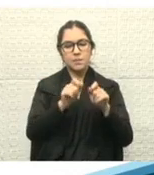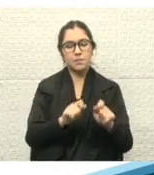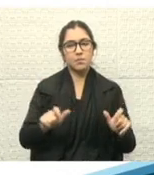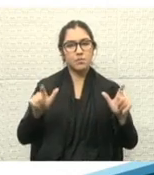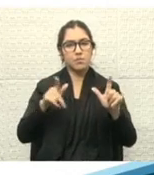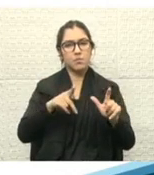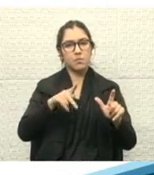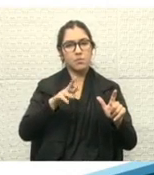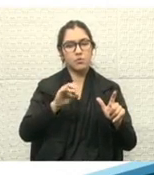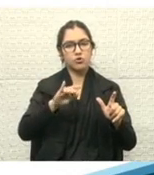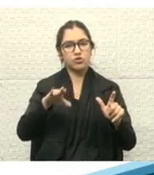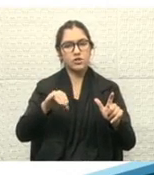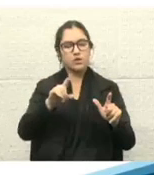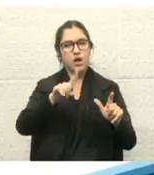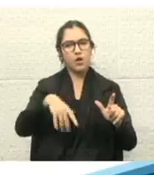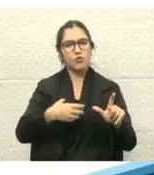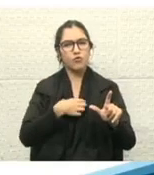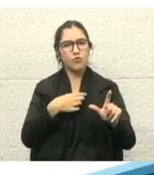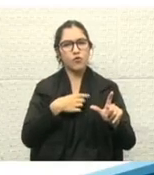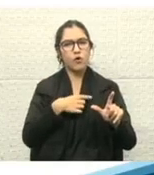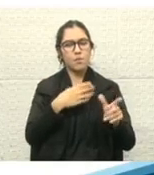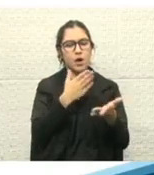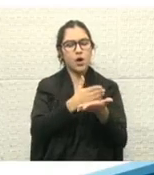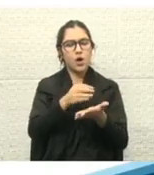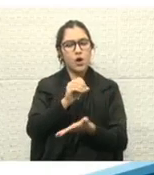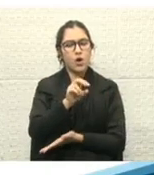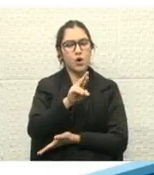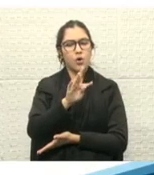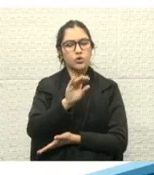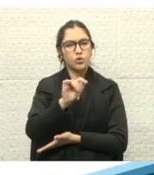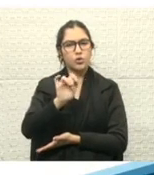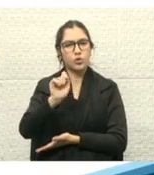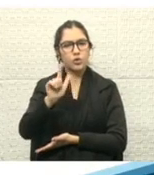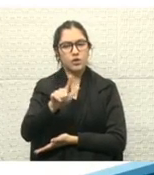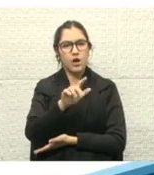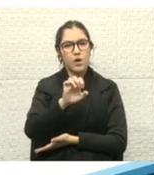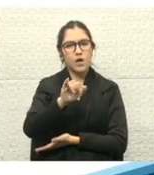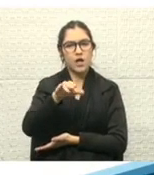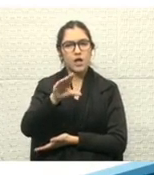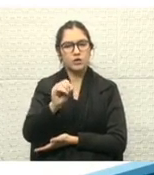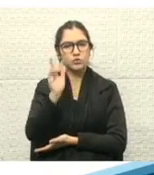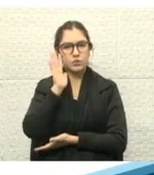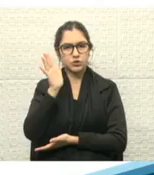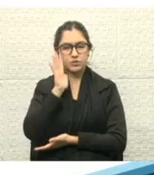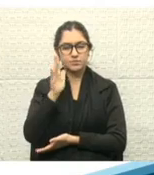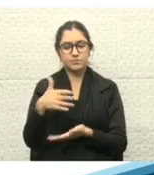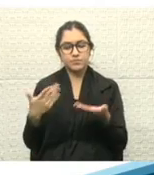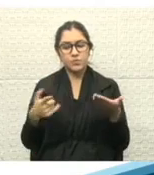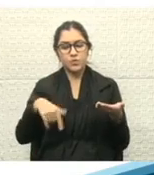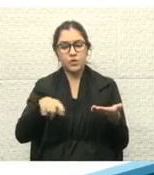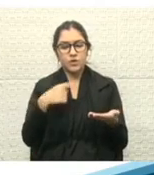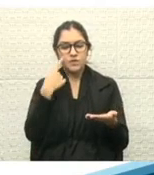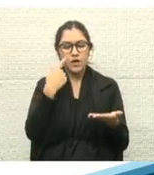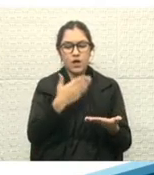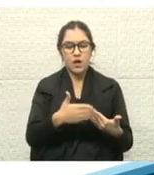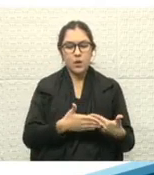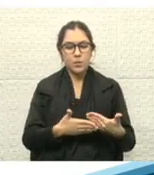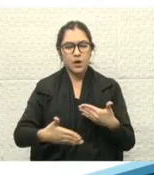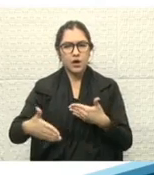projeção ela é de tal forma a ser ortogonal ao eixo imaginário. Bom, então, nós vamos